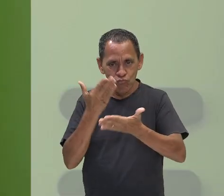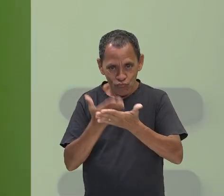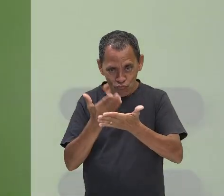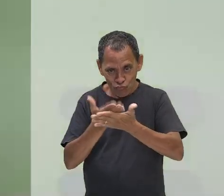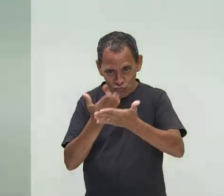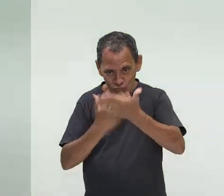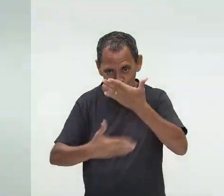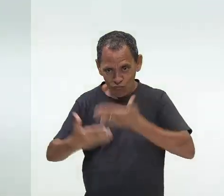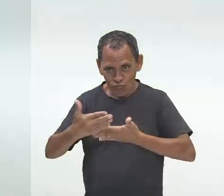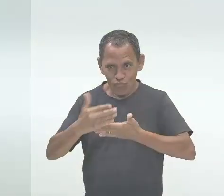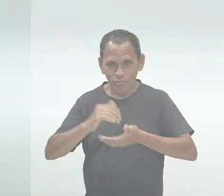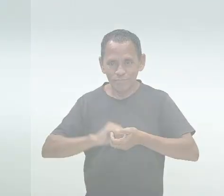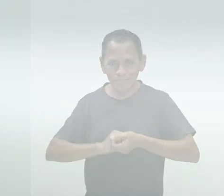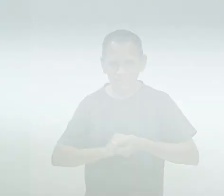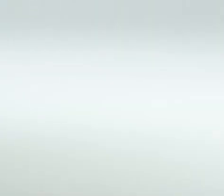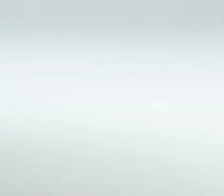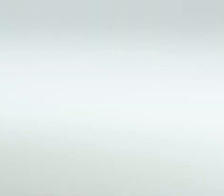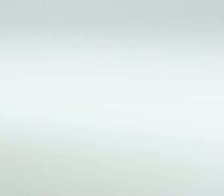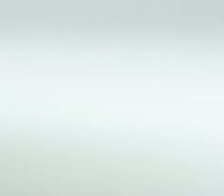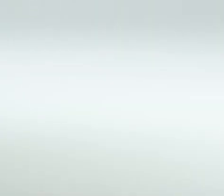aula?